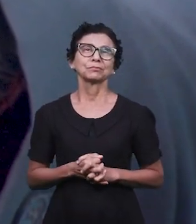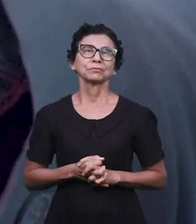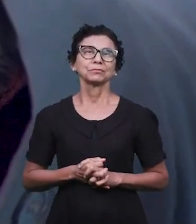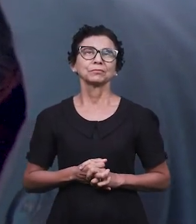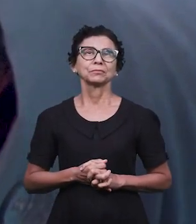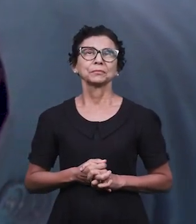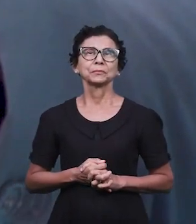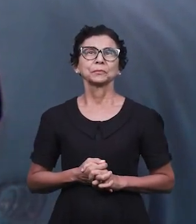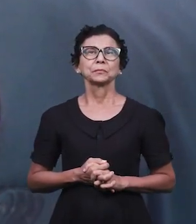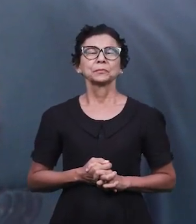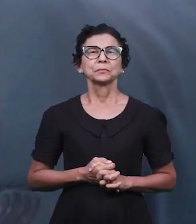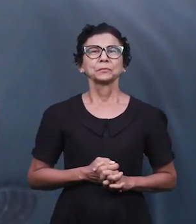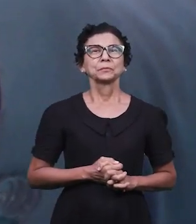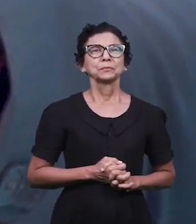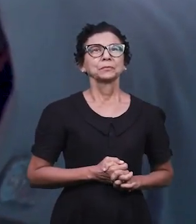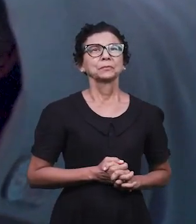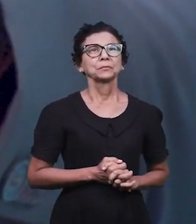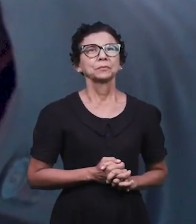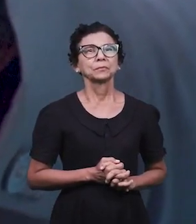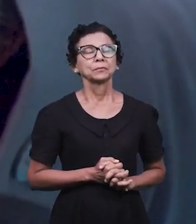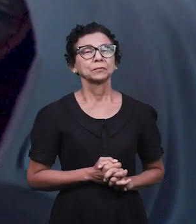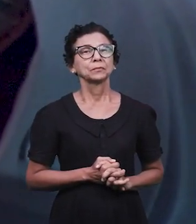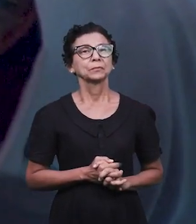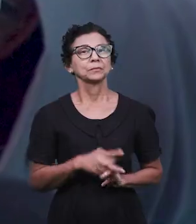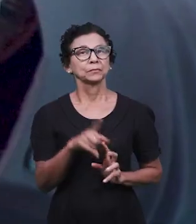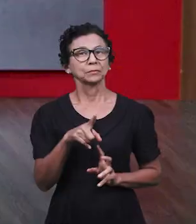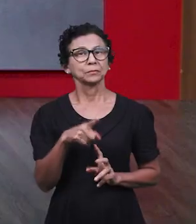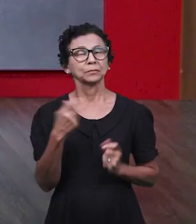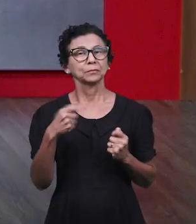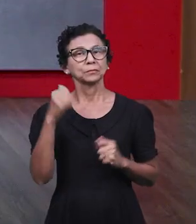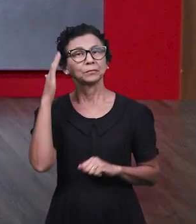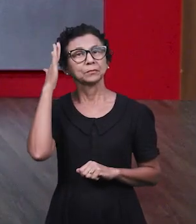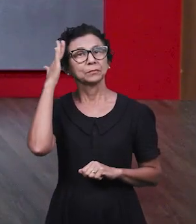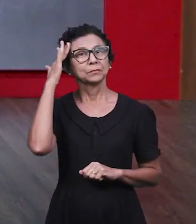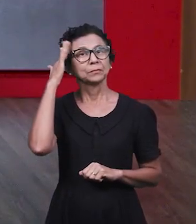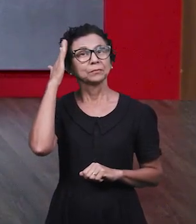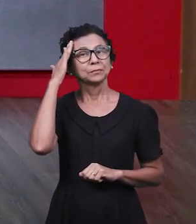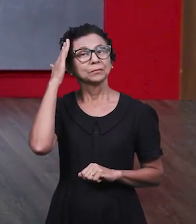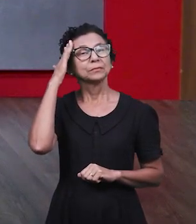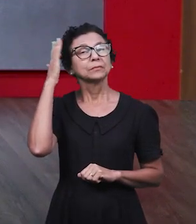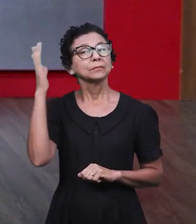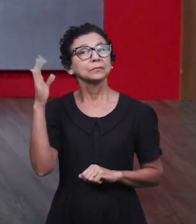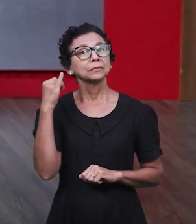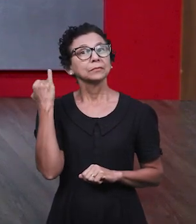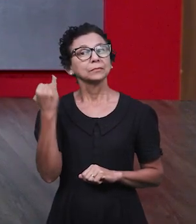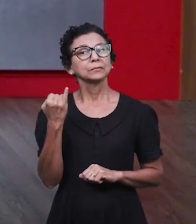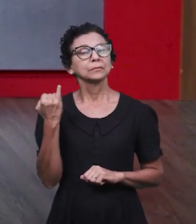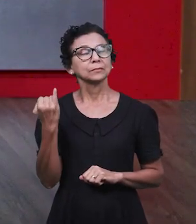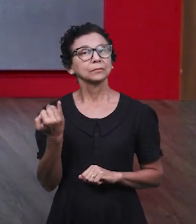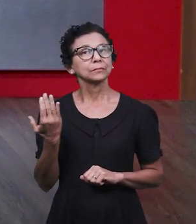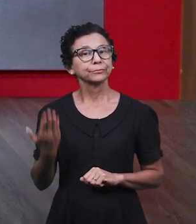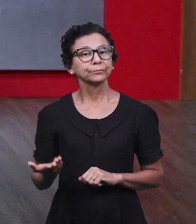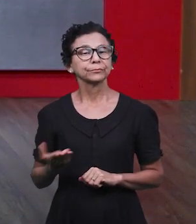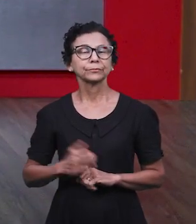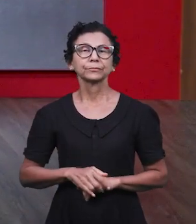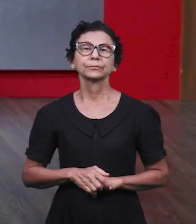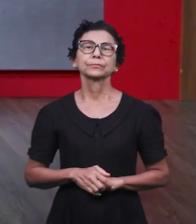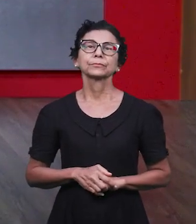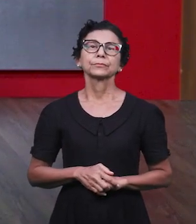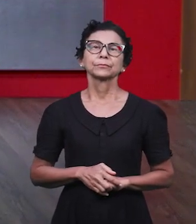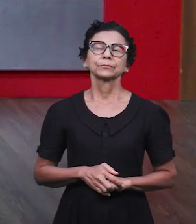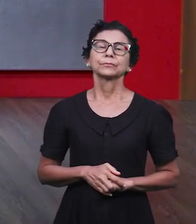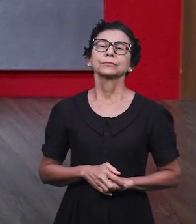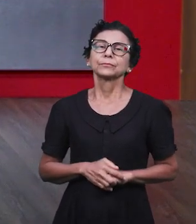muitos os lugares. Então, quando a gente fala de cárie, é muito importante mostrar para os irmãos entenderem, você que está assistindo, ver que é